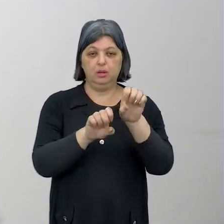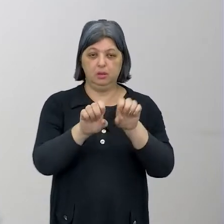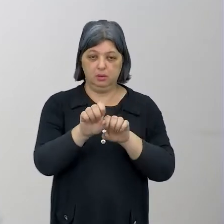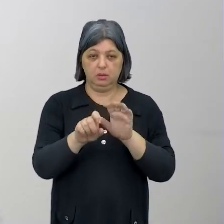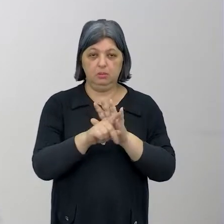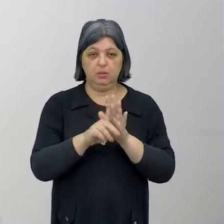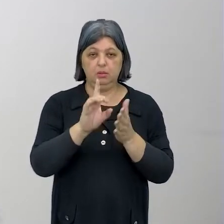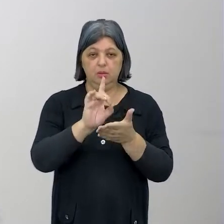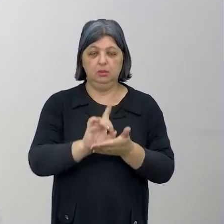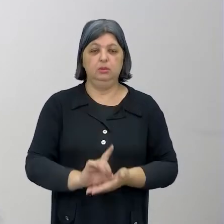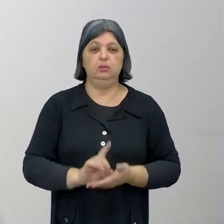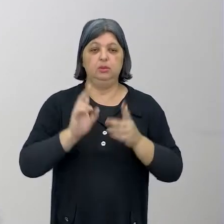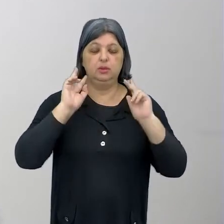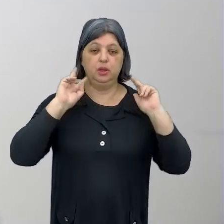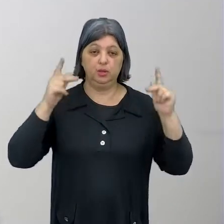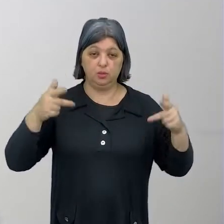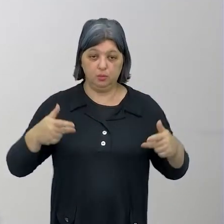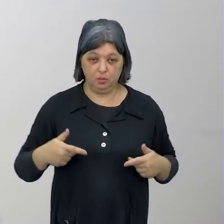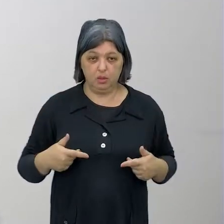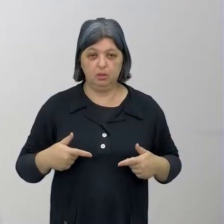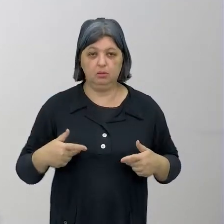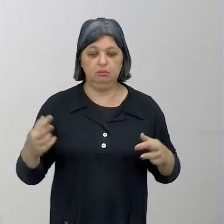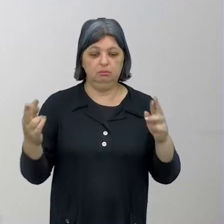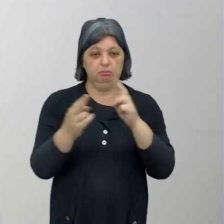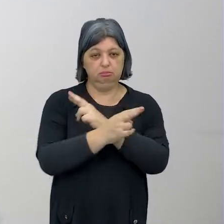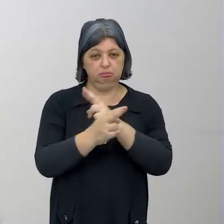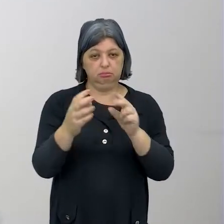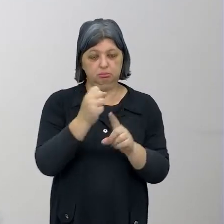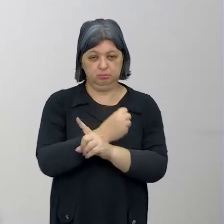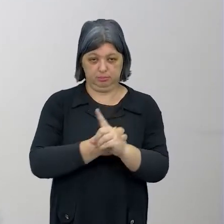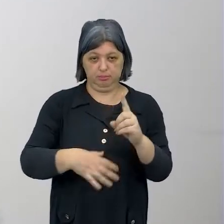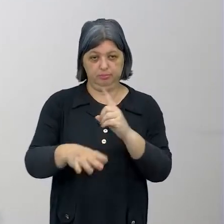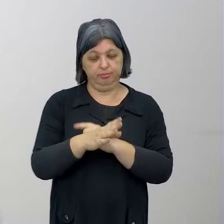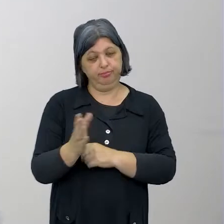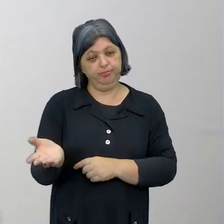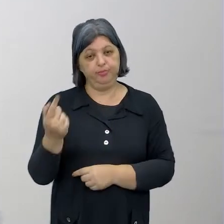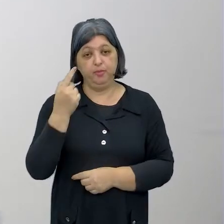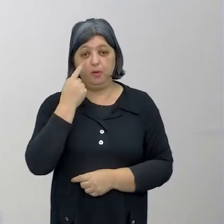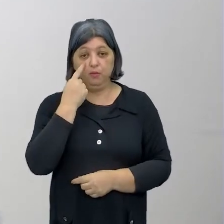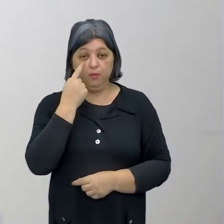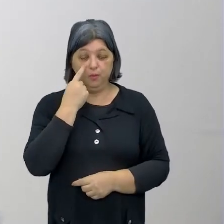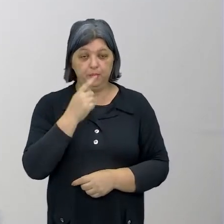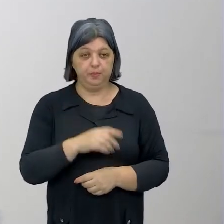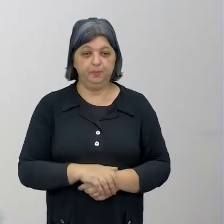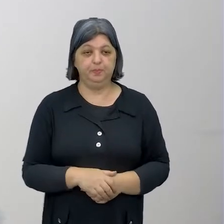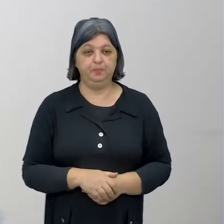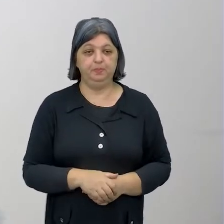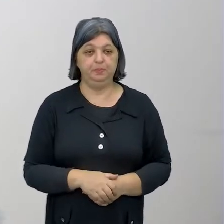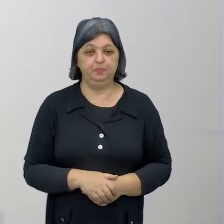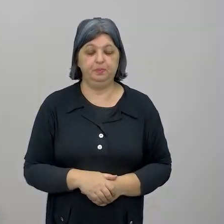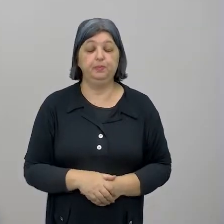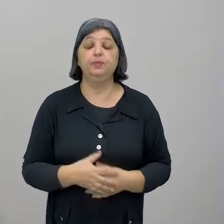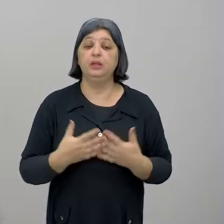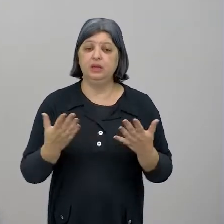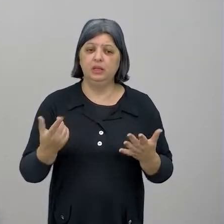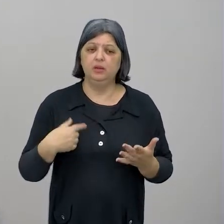da dignidade humana dessas relações sociais. Vamos lá, Pri, saneamento básico. Olha só, né?